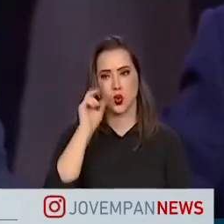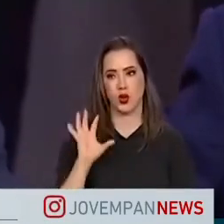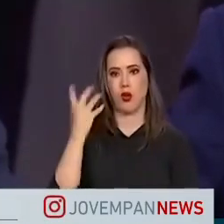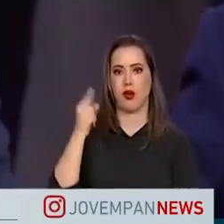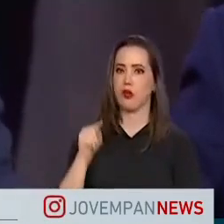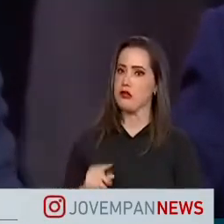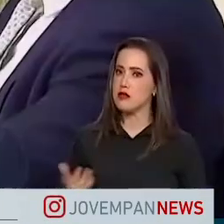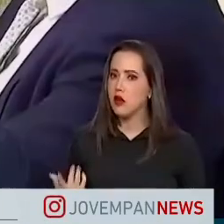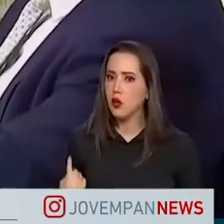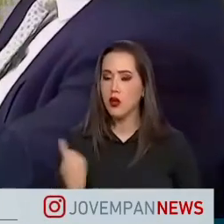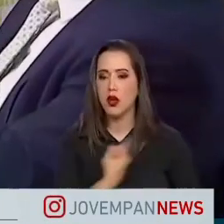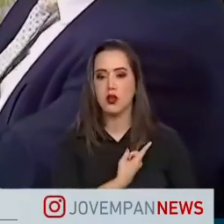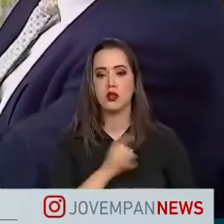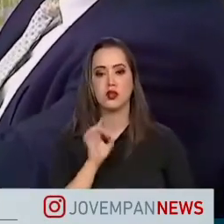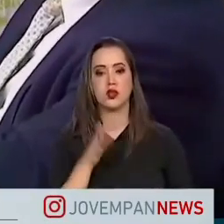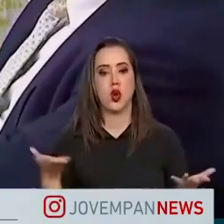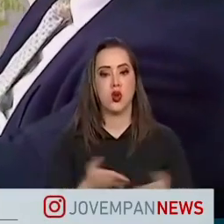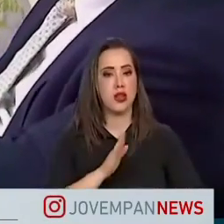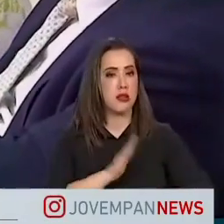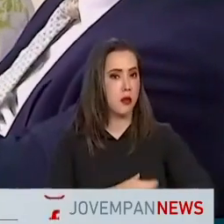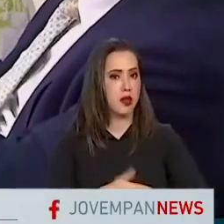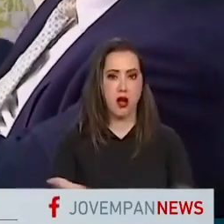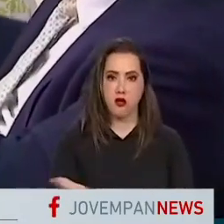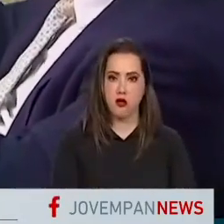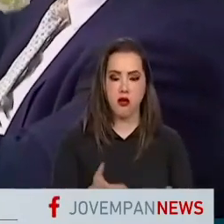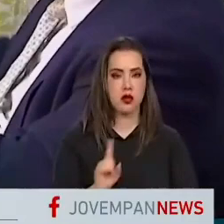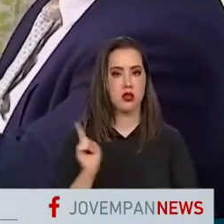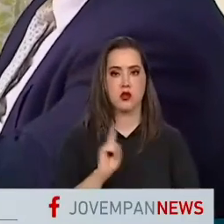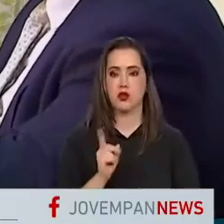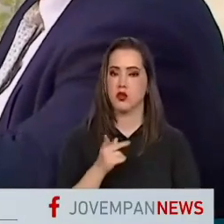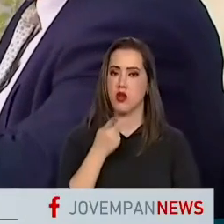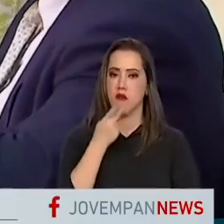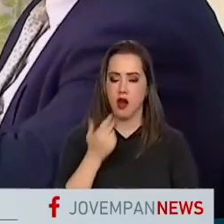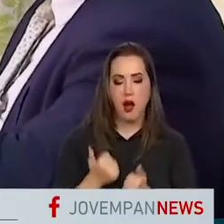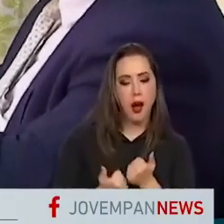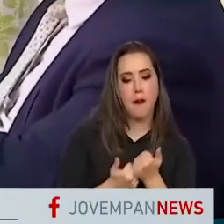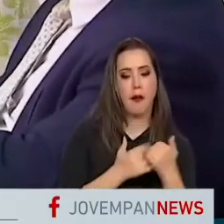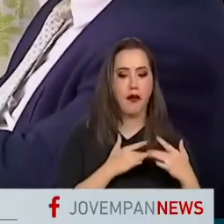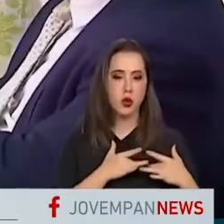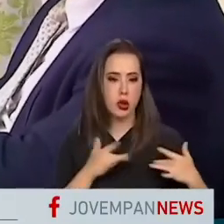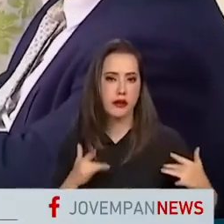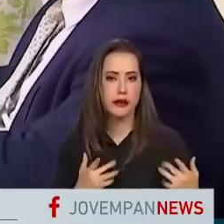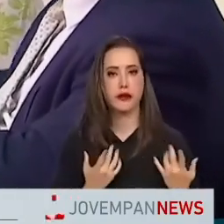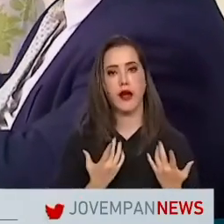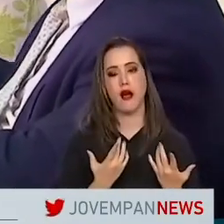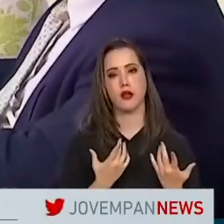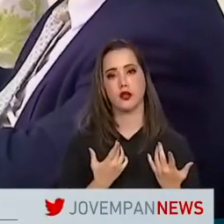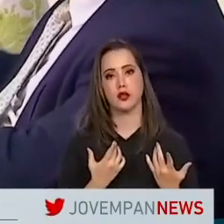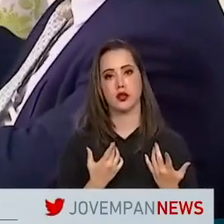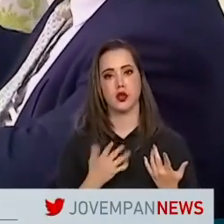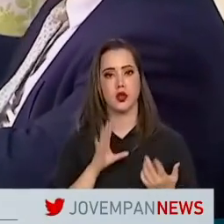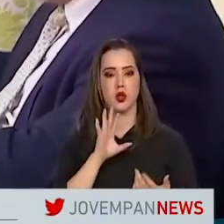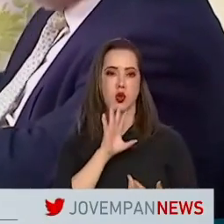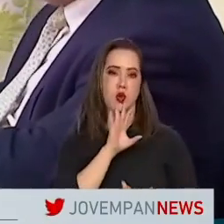possível. Temos apenas que, neste momento, não só hipotecar nossa solidariedade aos poderes constituídos e declarar o nosso